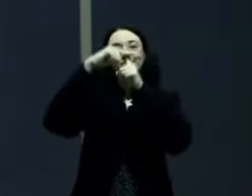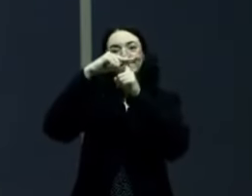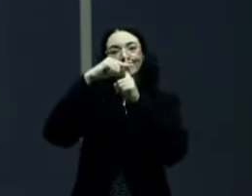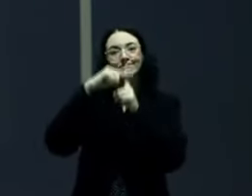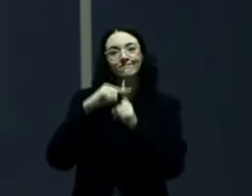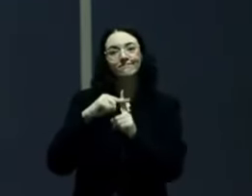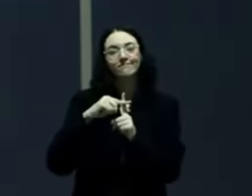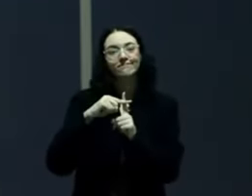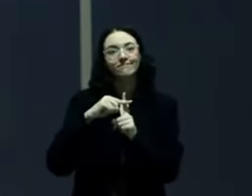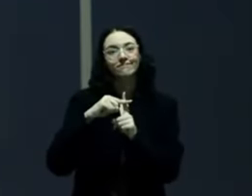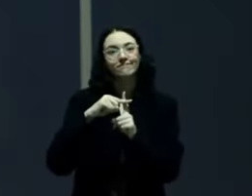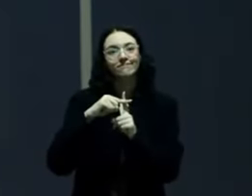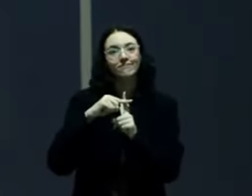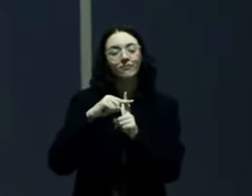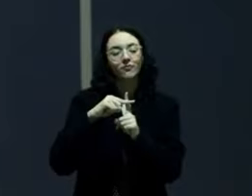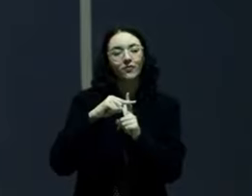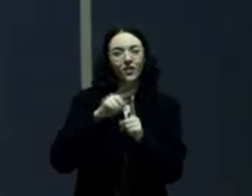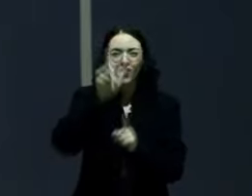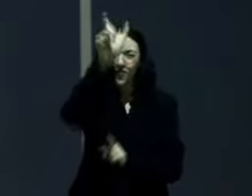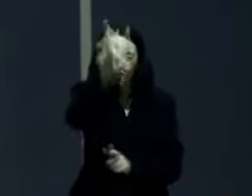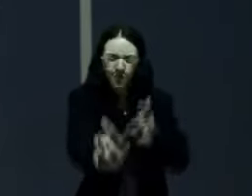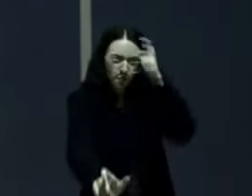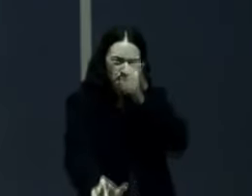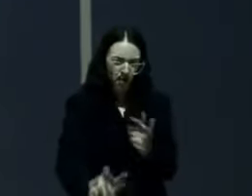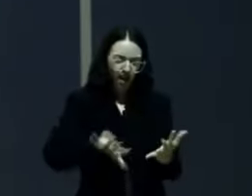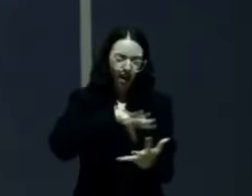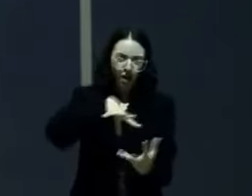que resgatou a minha e a sua alma do inferno.